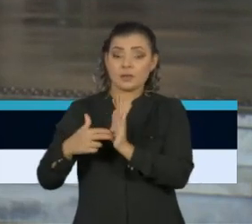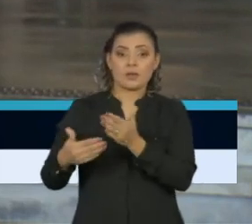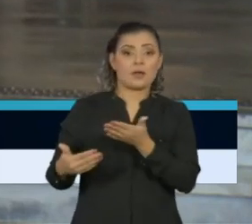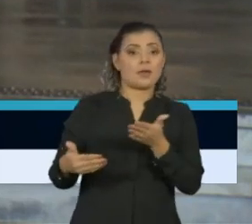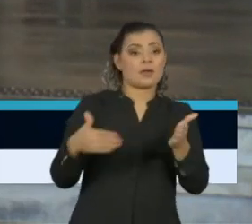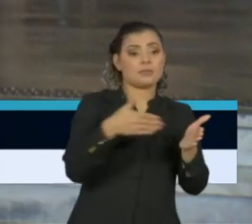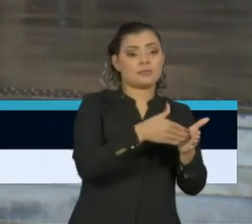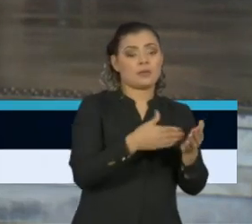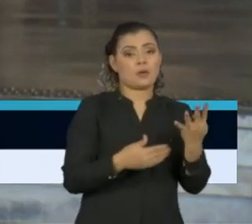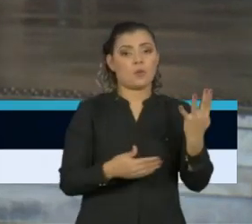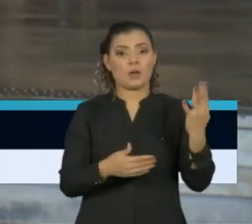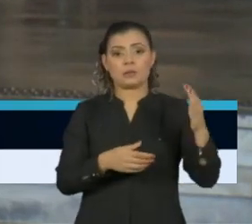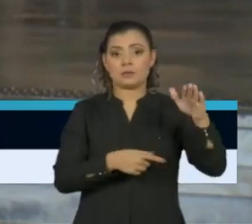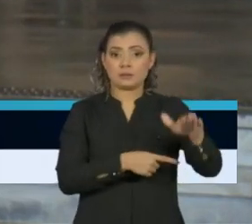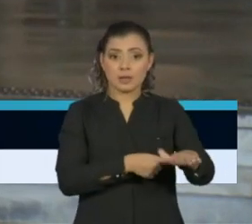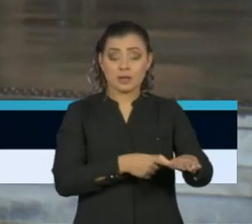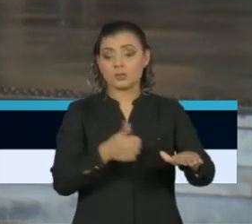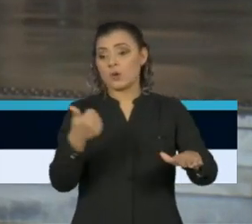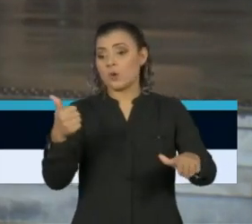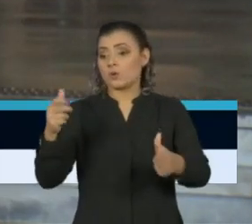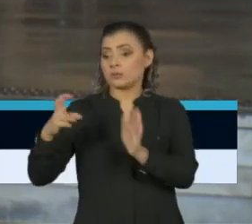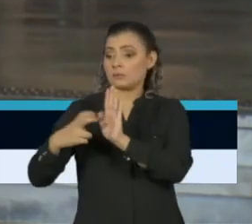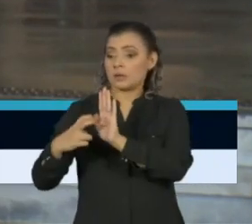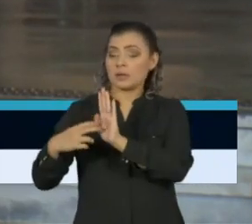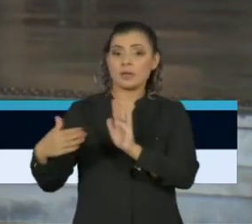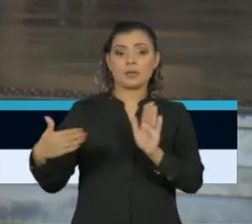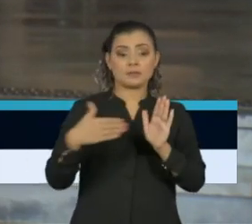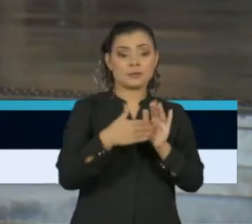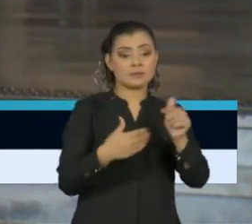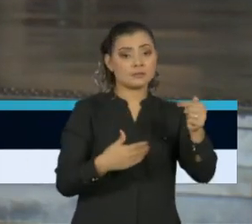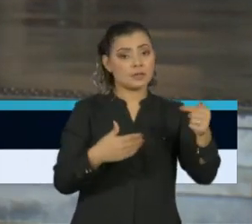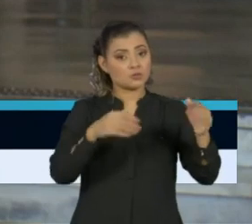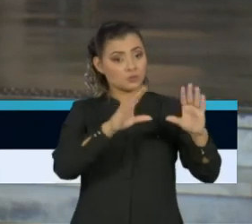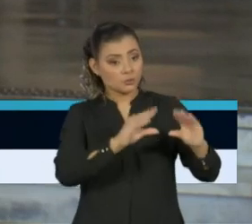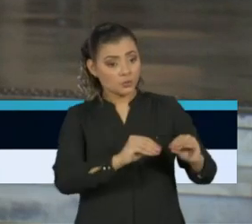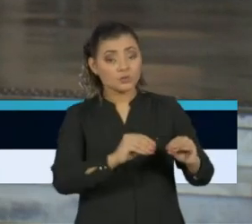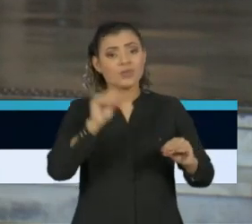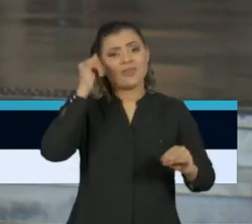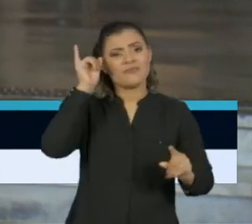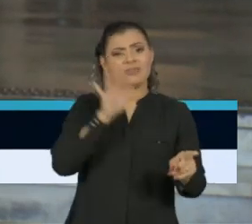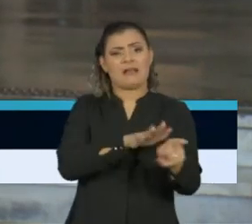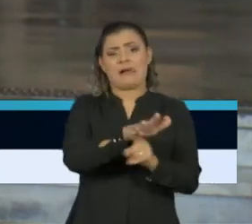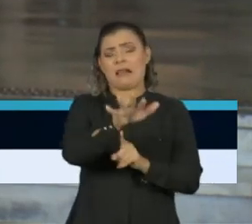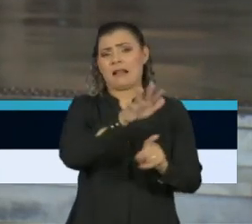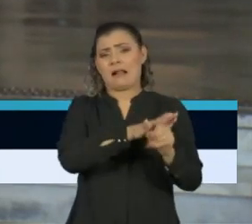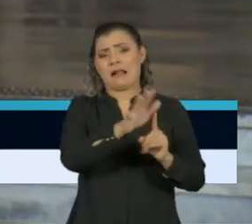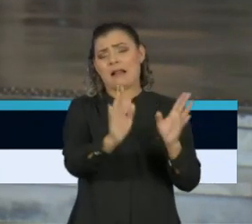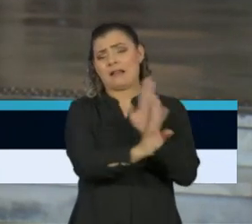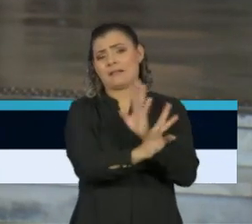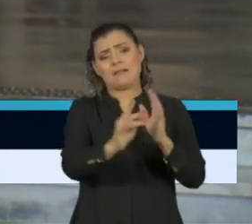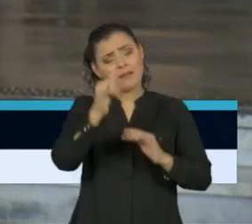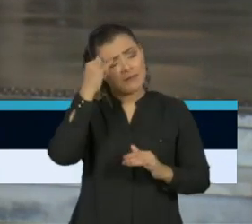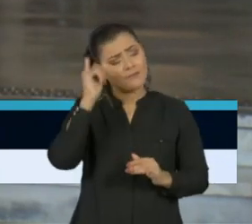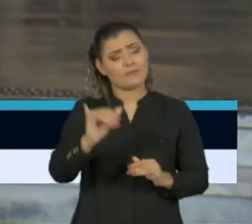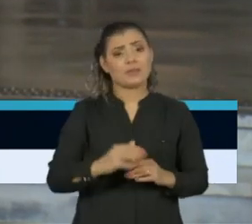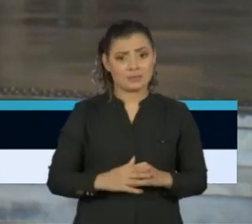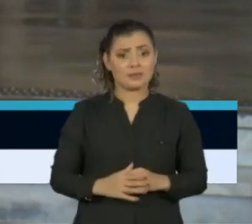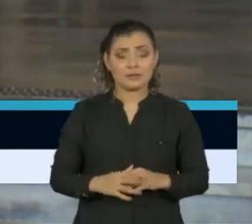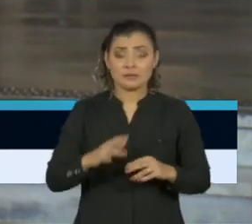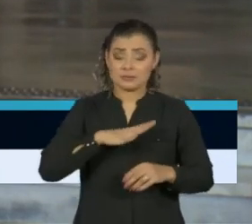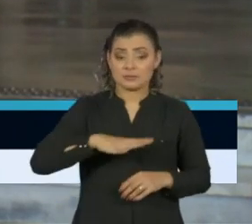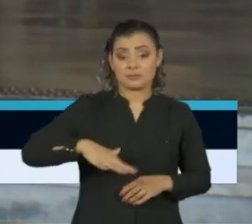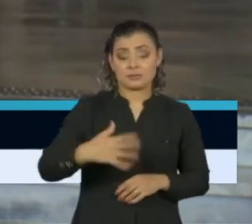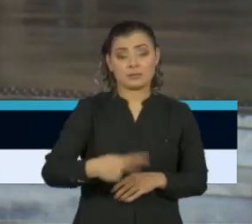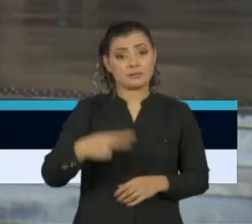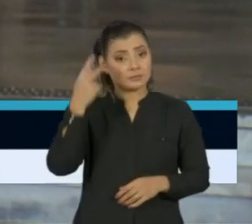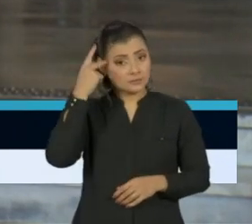da tarde, outras das 11 da manhã até as 7 da noite, para evitar os dois picos que nós temos na cidade de São